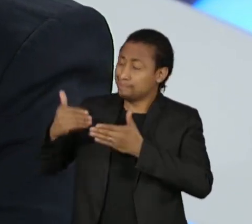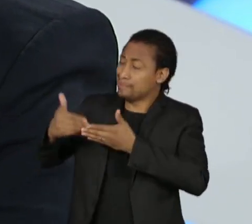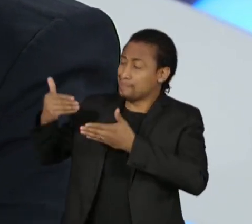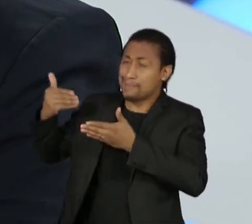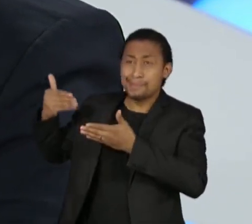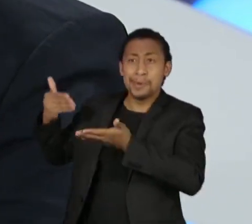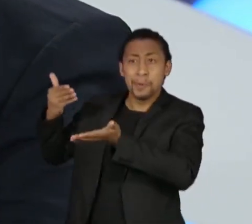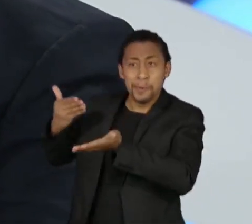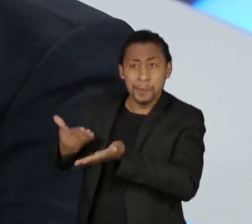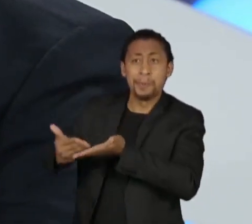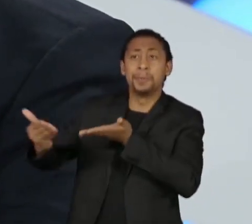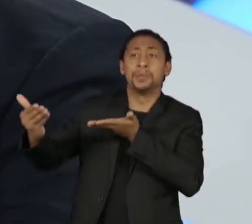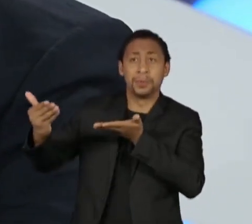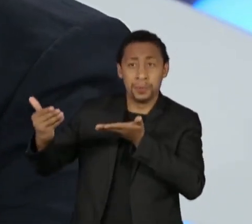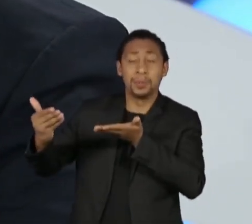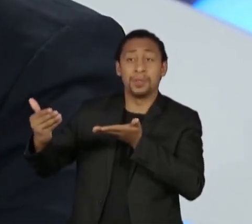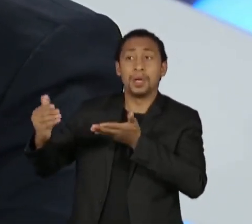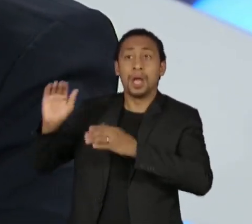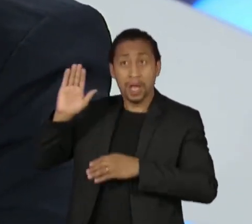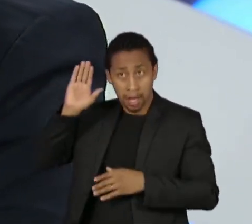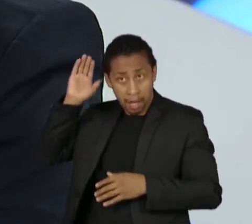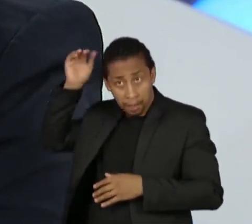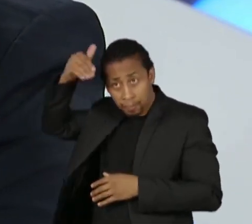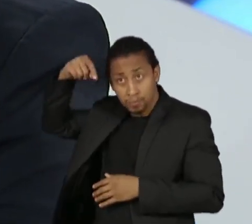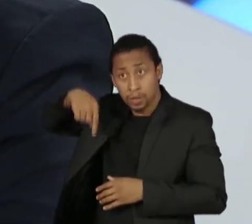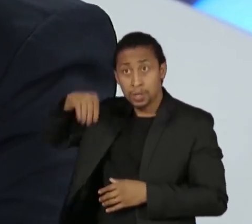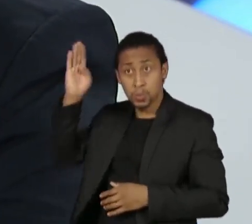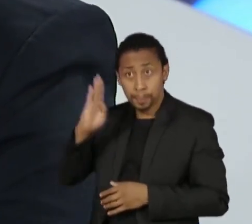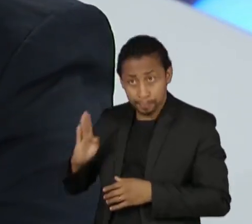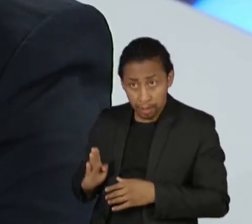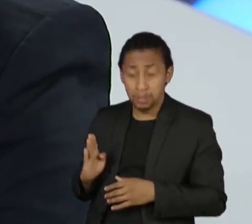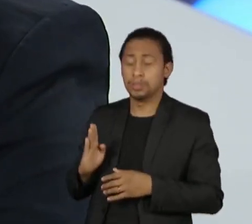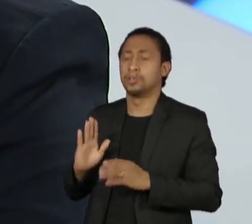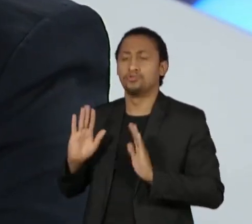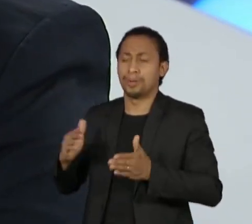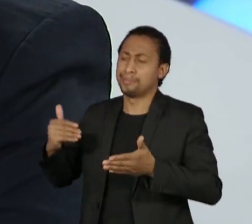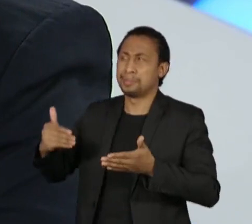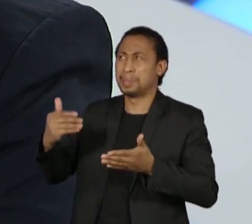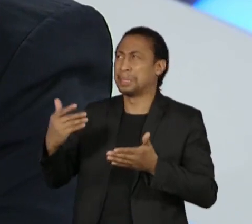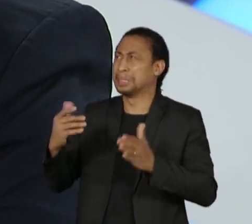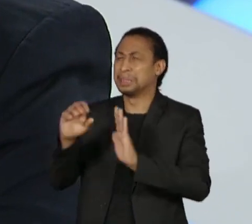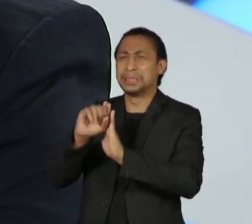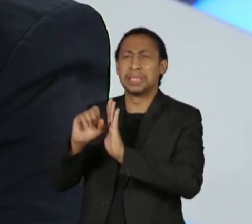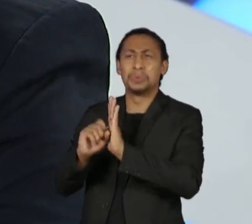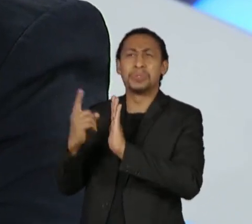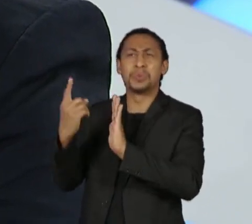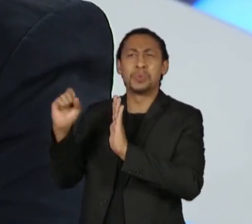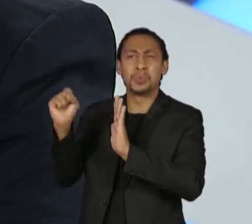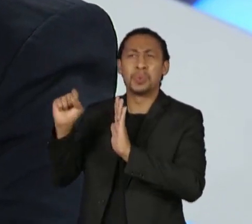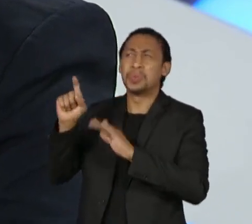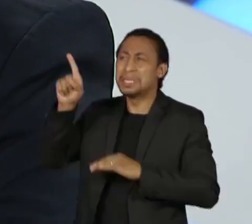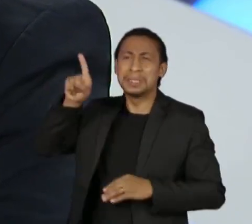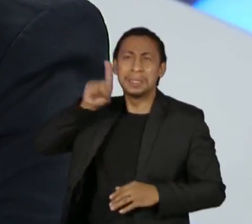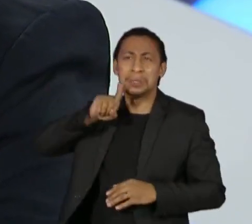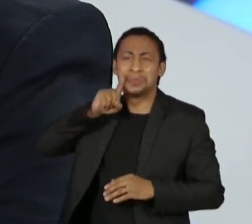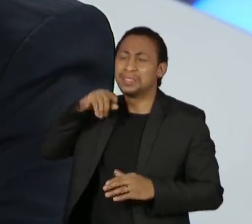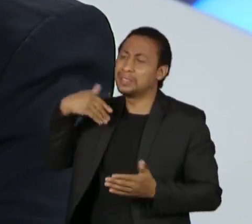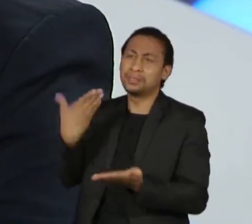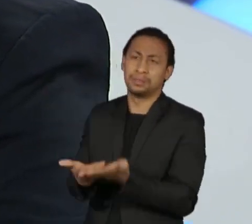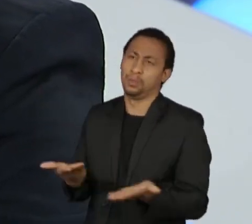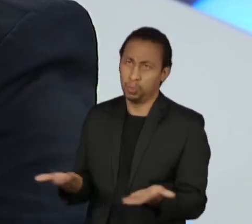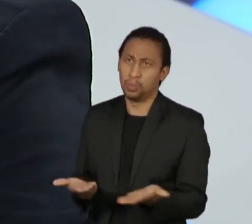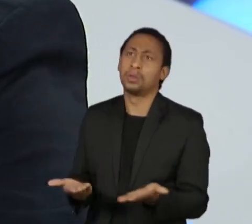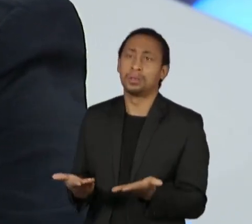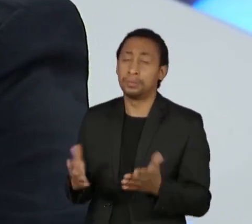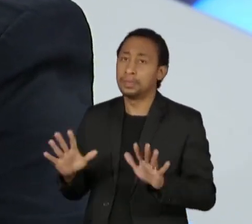República. É uma construção multissecular, praticamente desde o século XVIII nos Estados Unidos. E, evidentemente, sempre